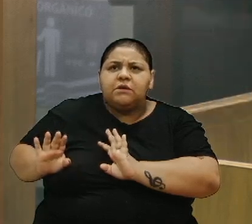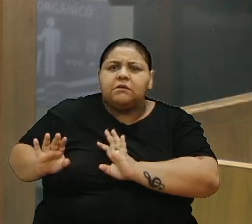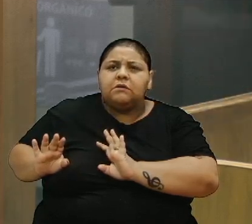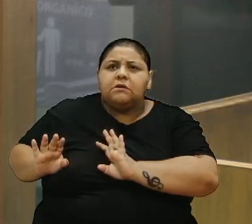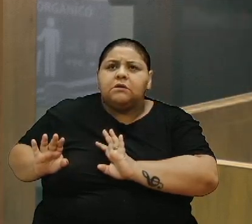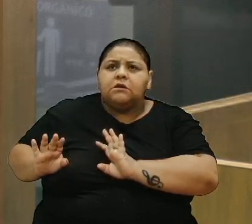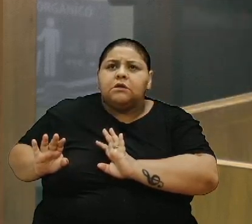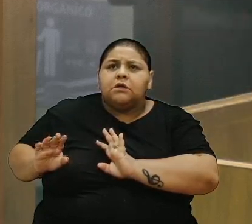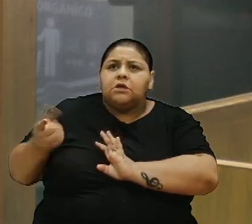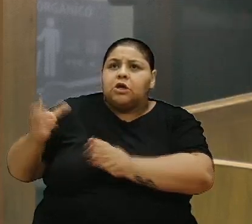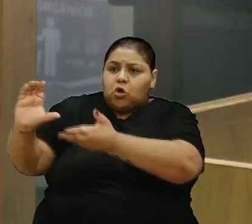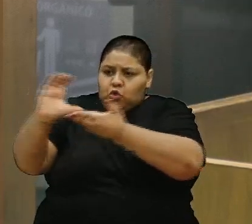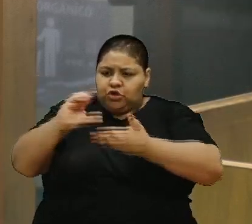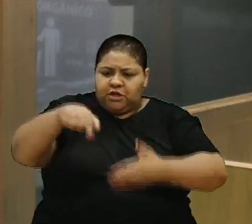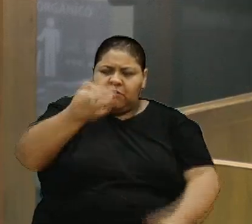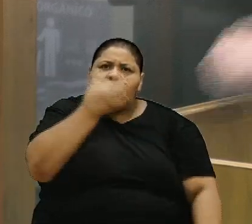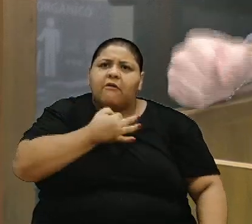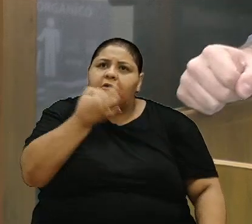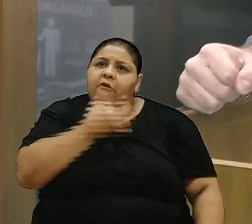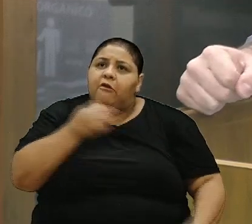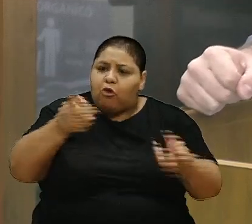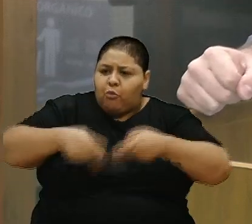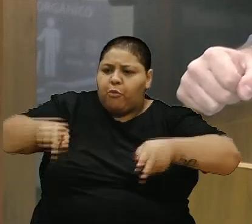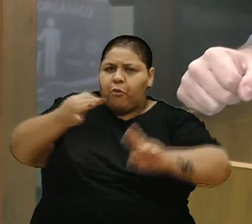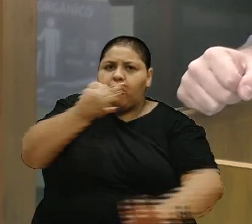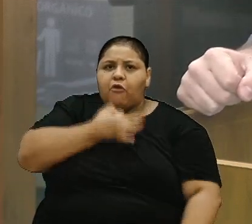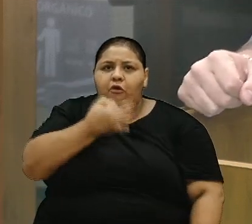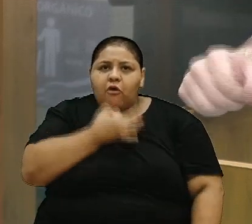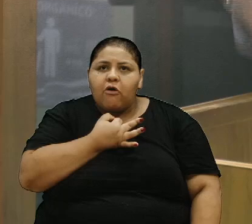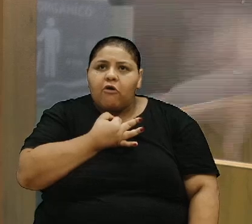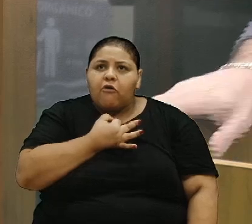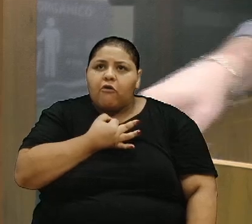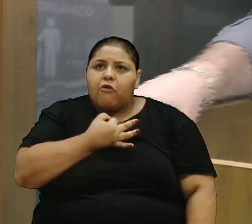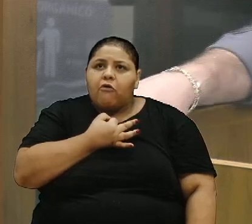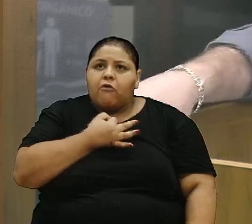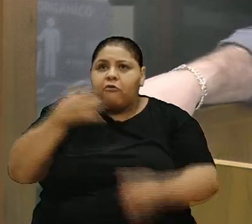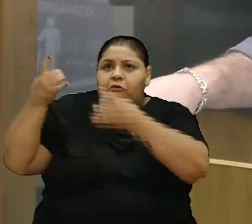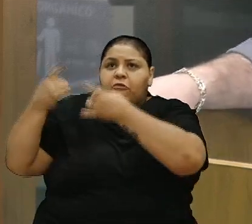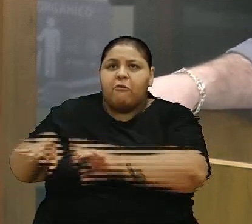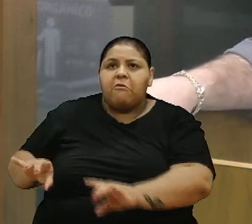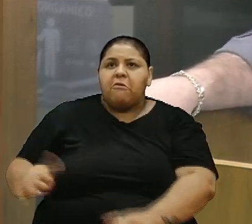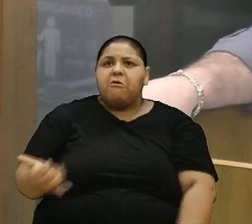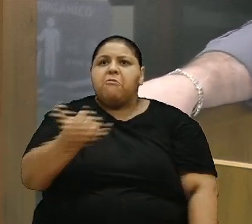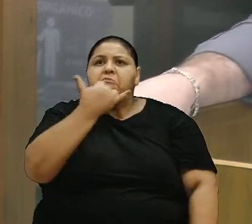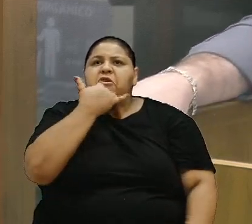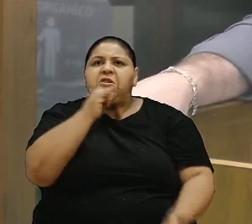o dinheiro que é para vir para Caxias do Sul, para o povo caxiense que foi atingido. Me